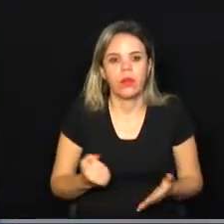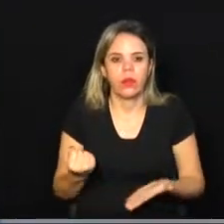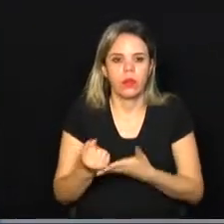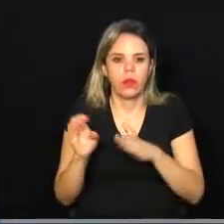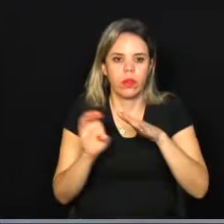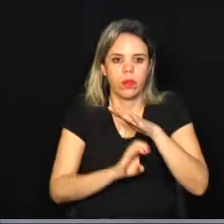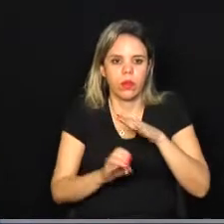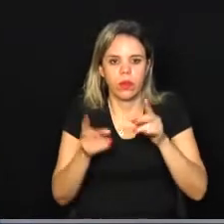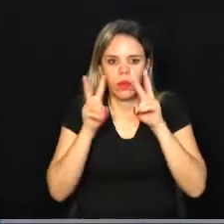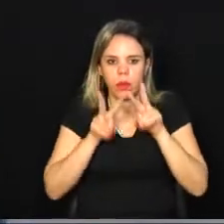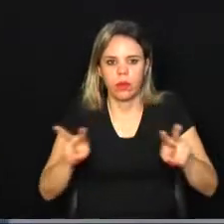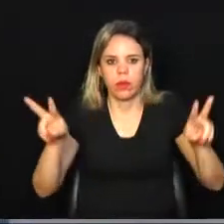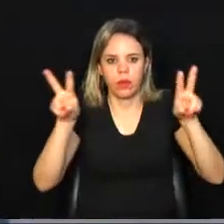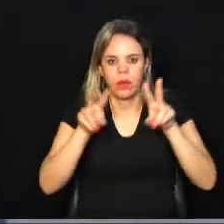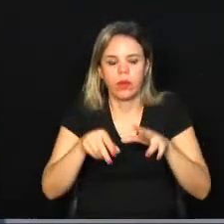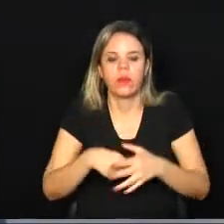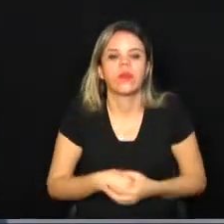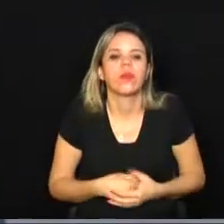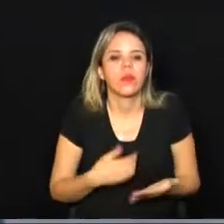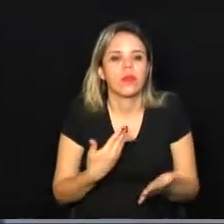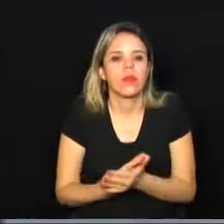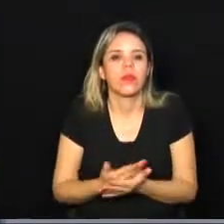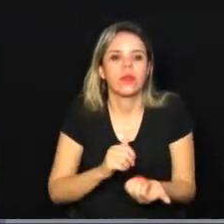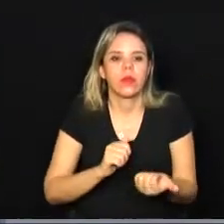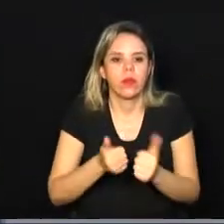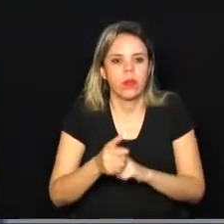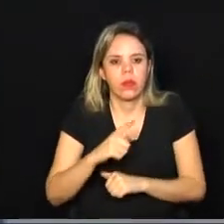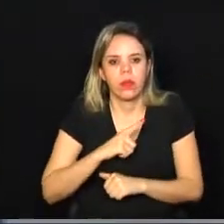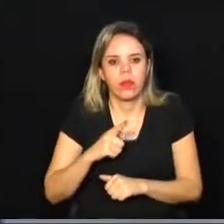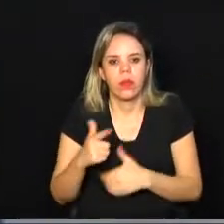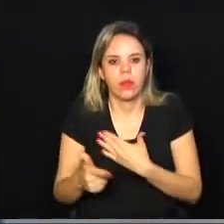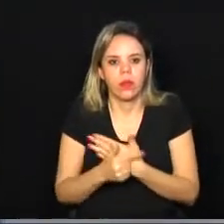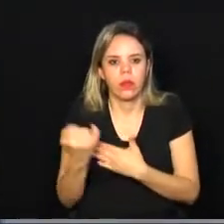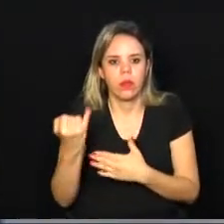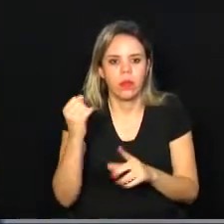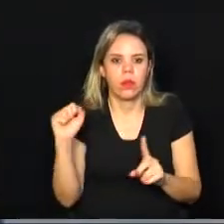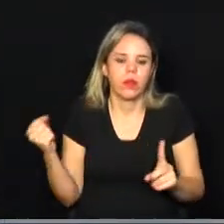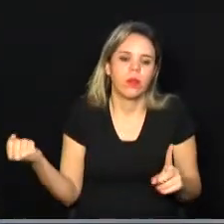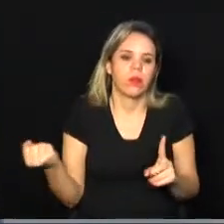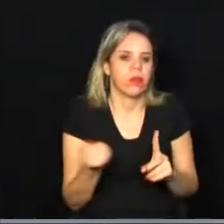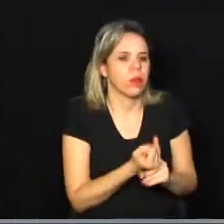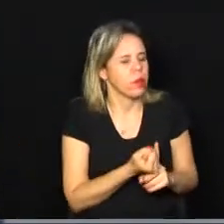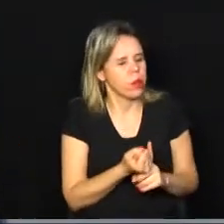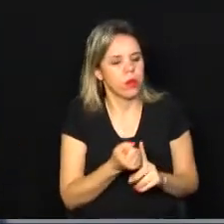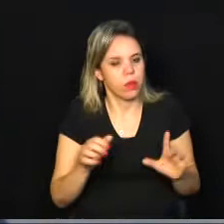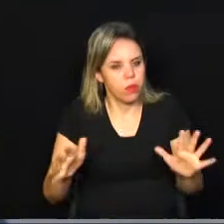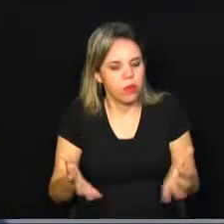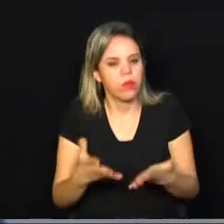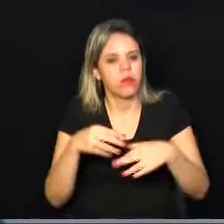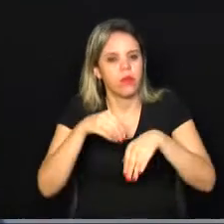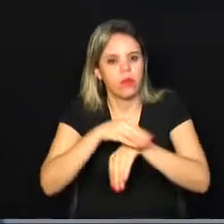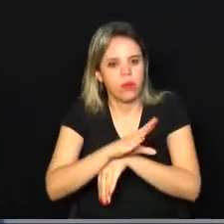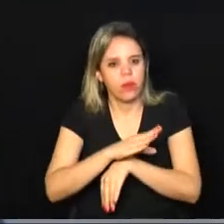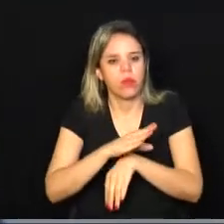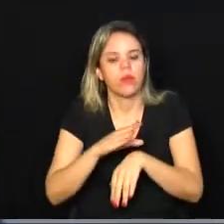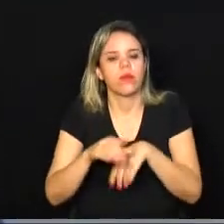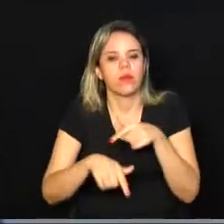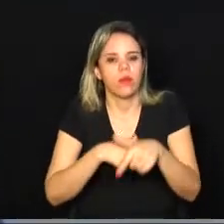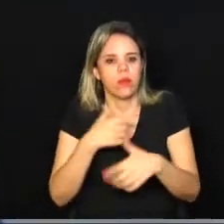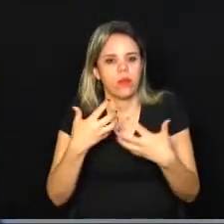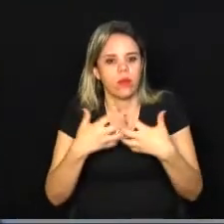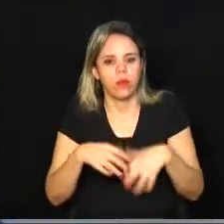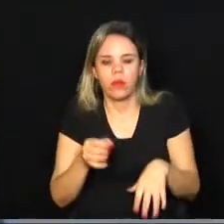maior visibilidade e até mesmo o atleta ele tem essa função social de inspirar, de servir como